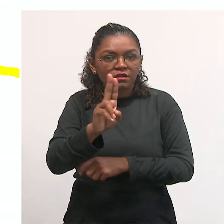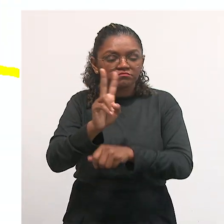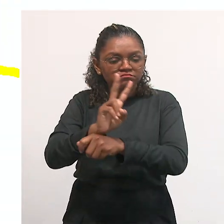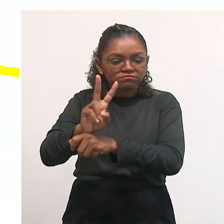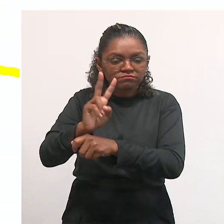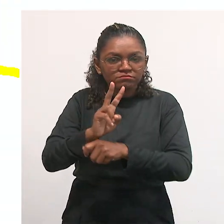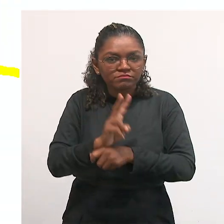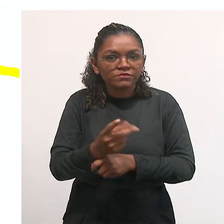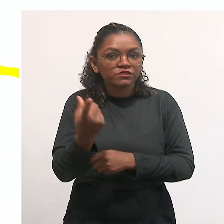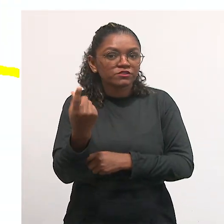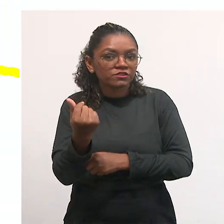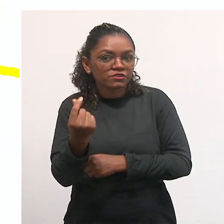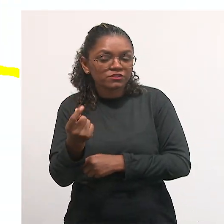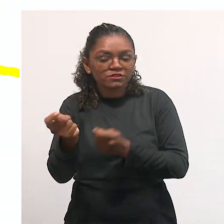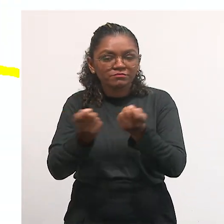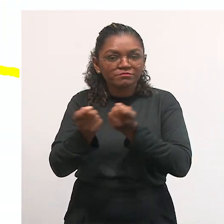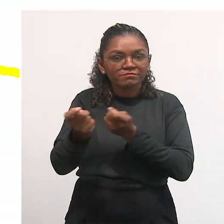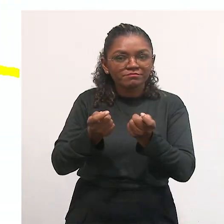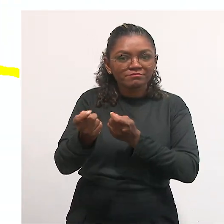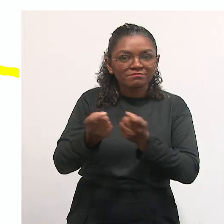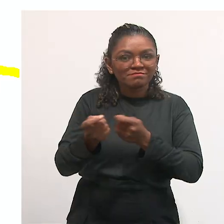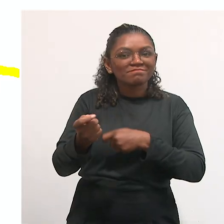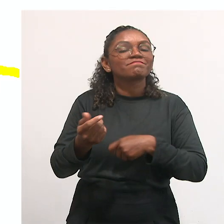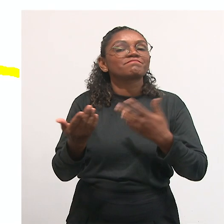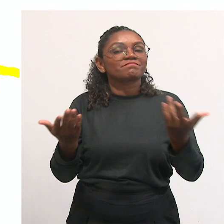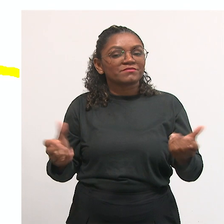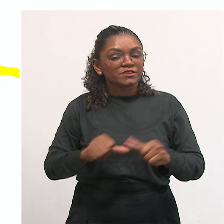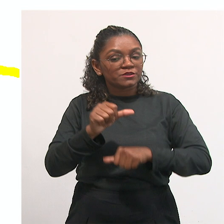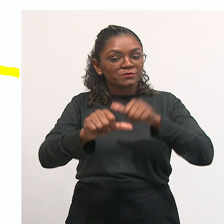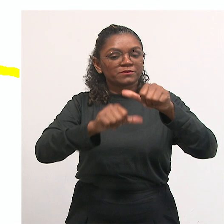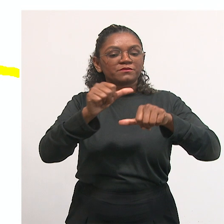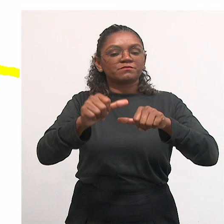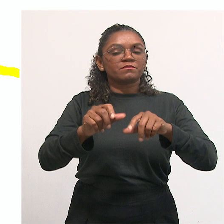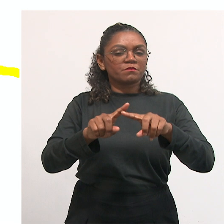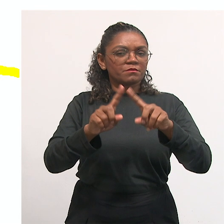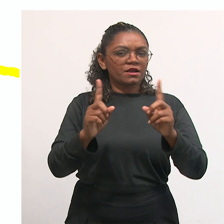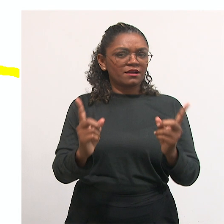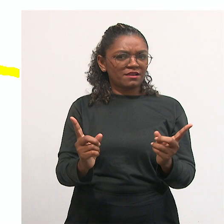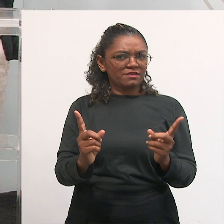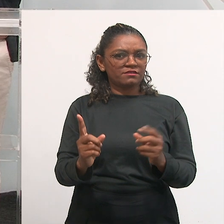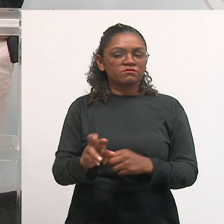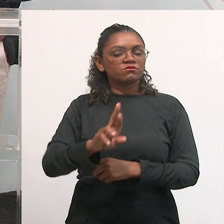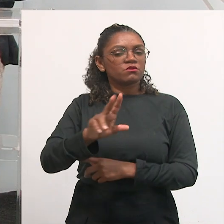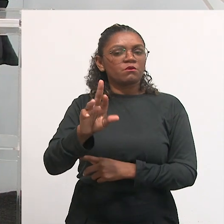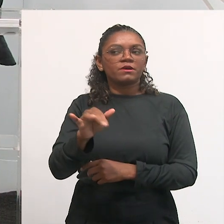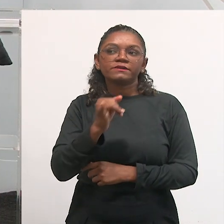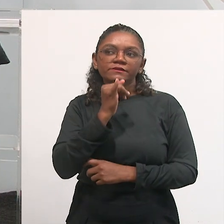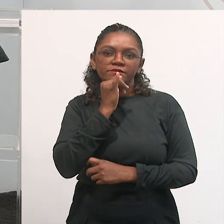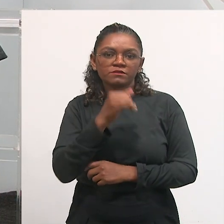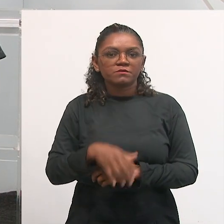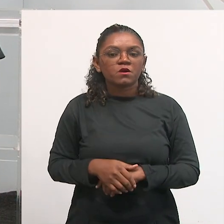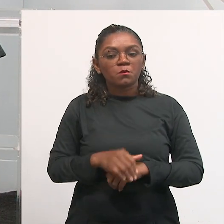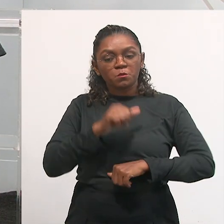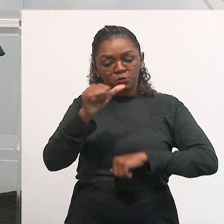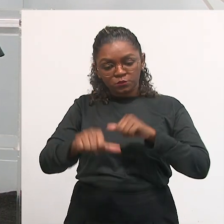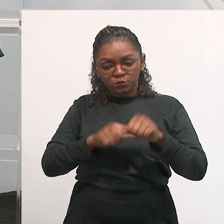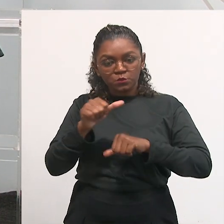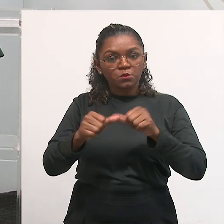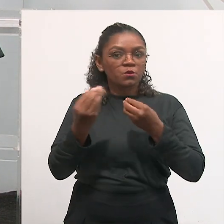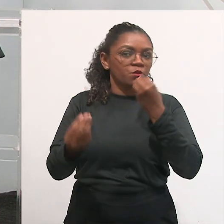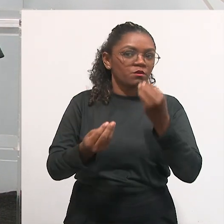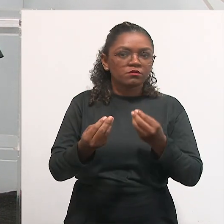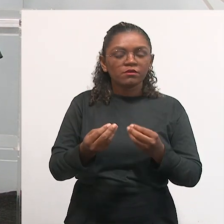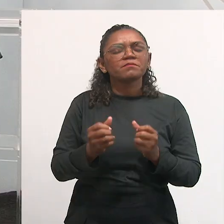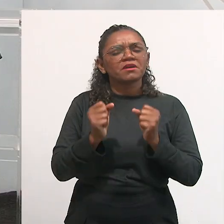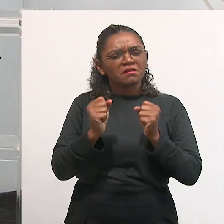seus custos e gerenciar as mudanças na linha de base. Nós não estamos falando que não pode ocorrer uma mudança no custo. Não é